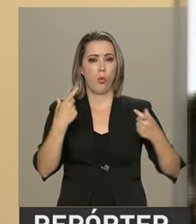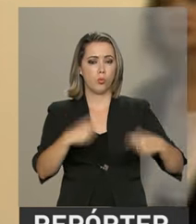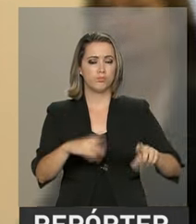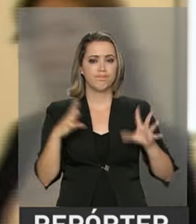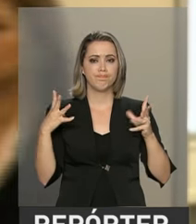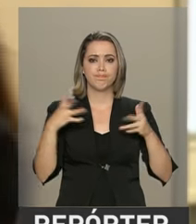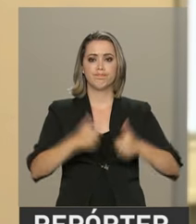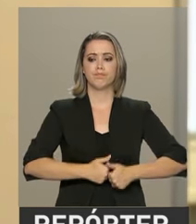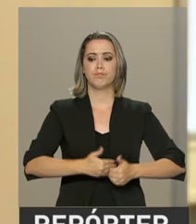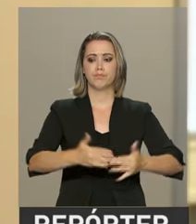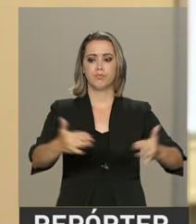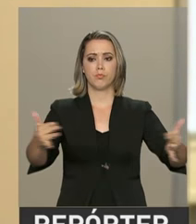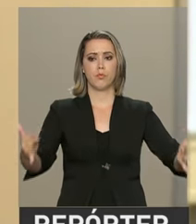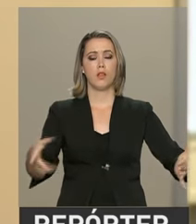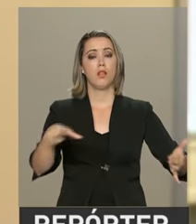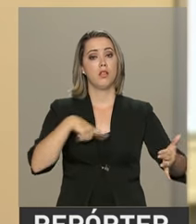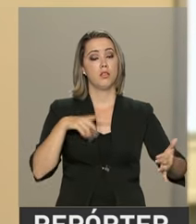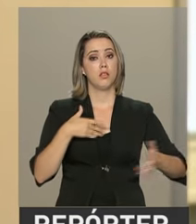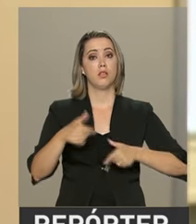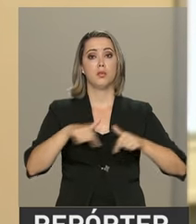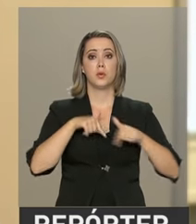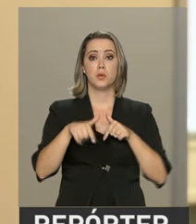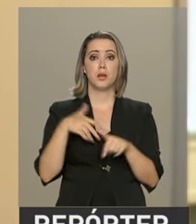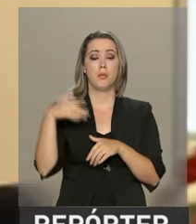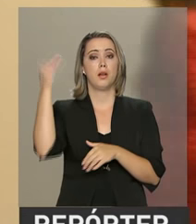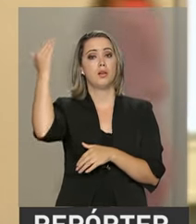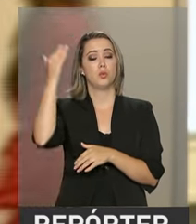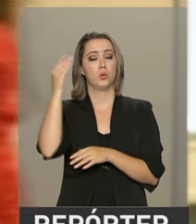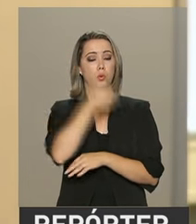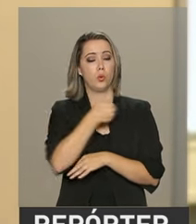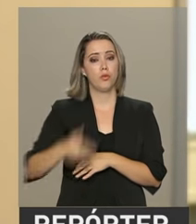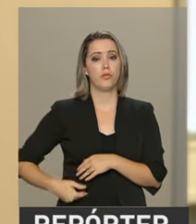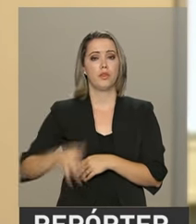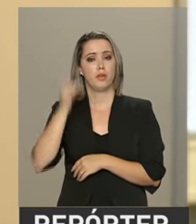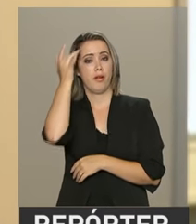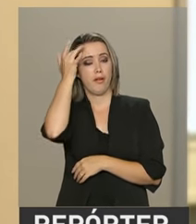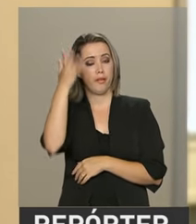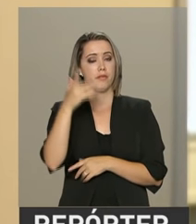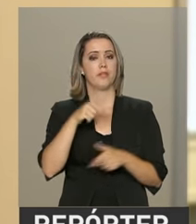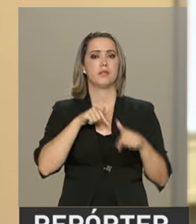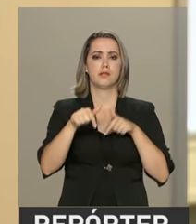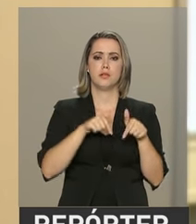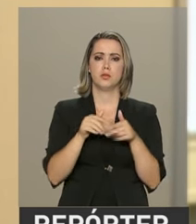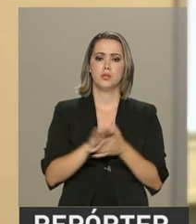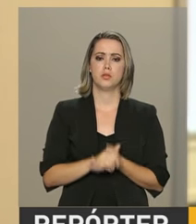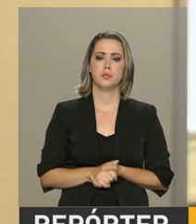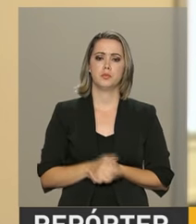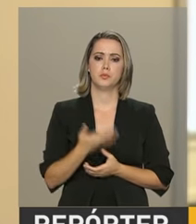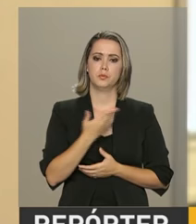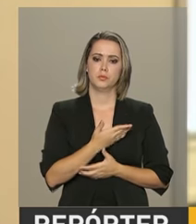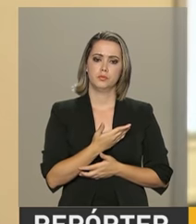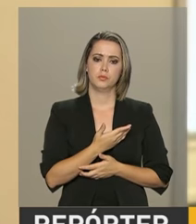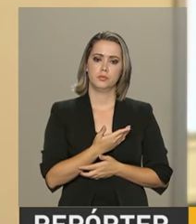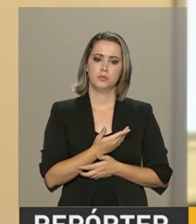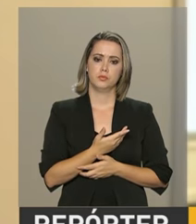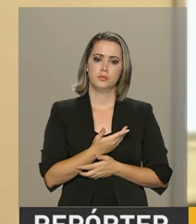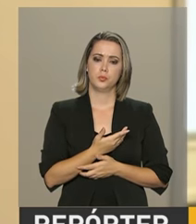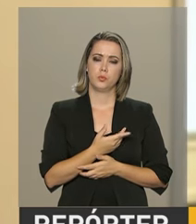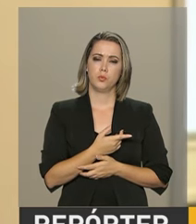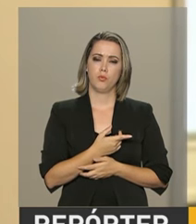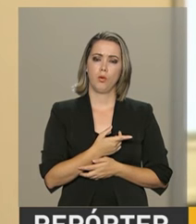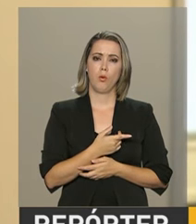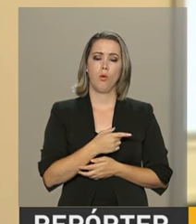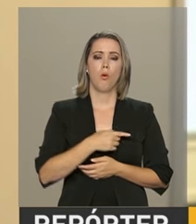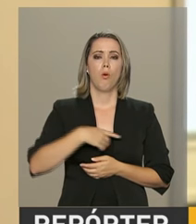que tem atualmente ações de governo que facilita os negócios no brasil assinar de vez como na ponta de lança